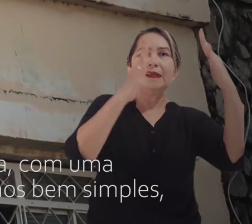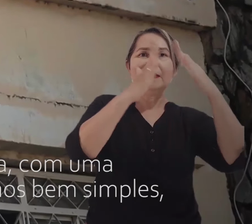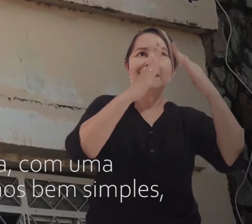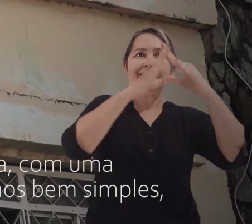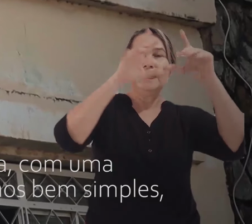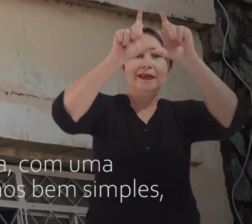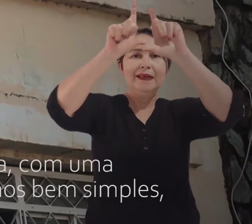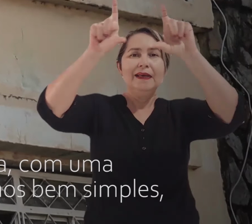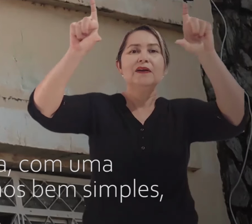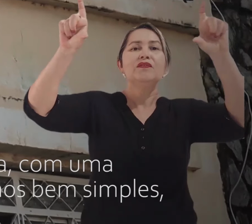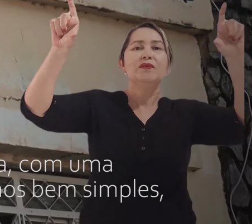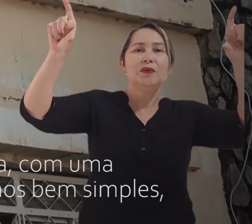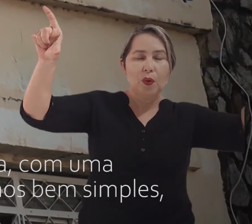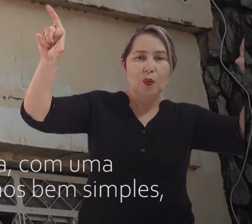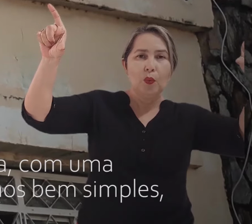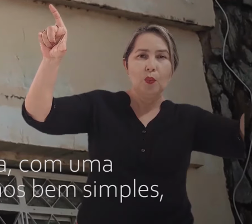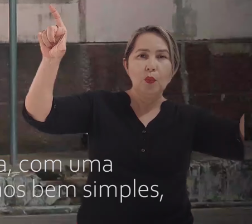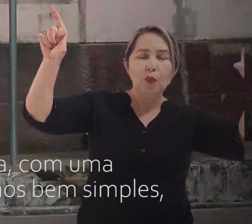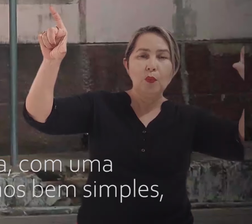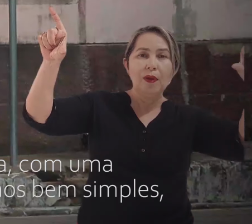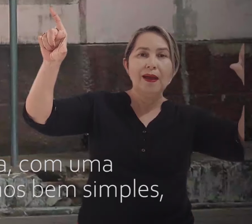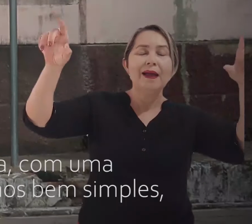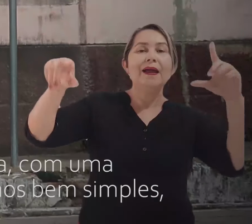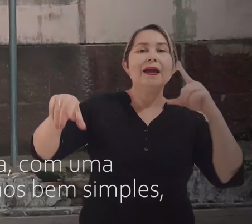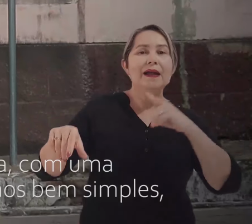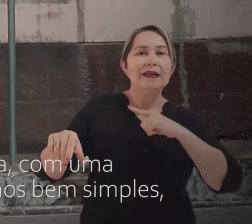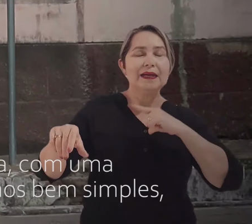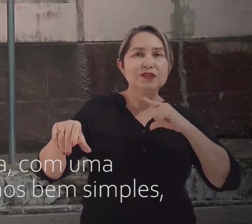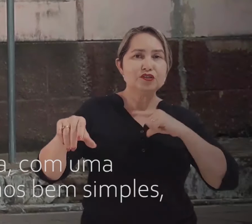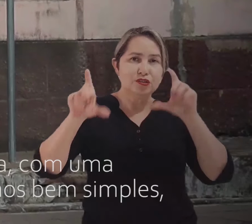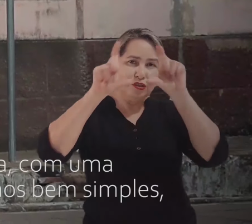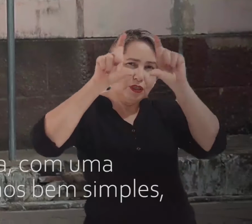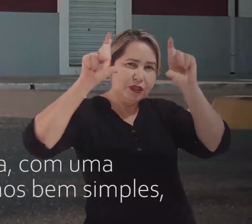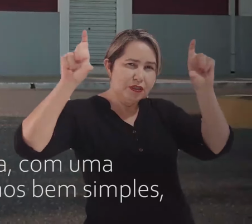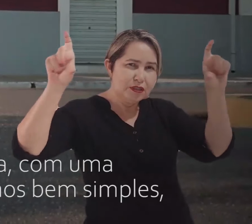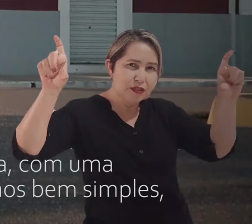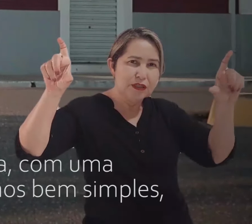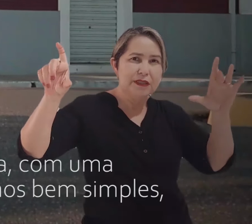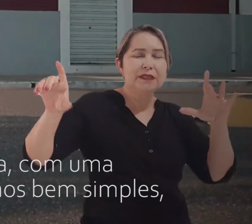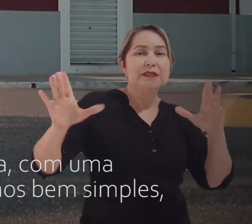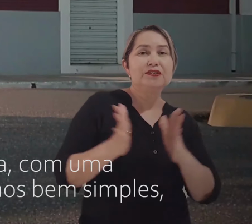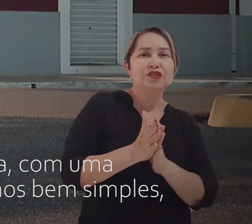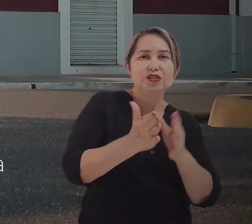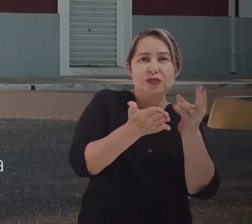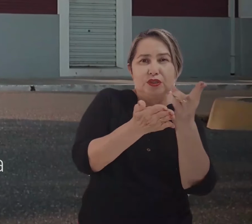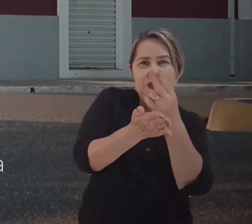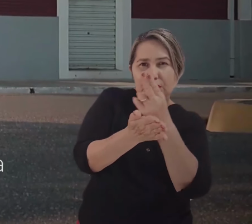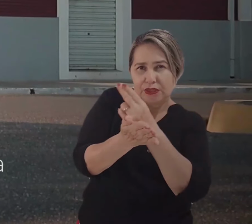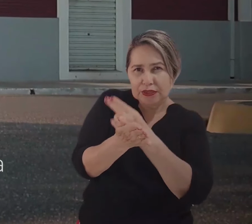platibanda. Então, nessa platibanda, a gente percebe que existe desde desenhos bem simples, como apenas